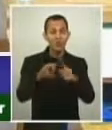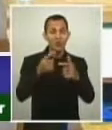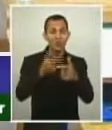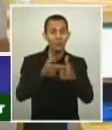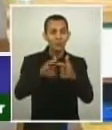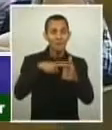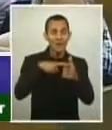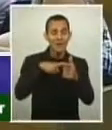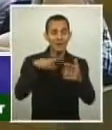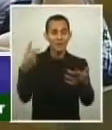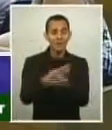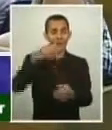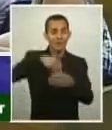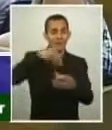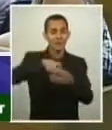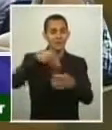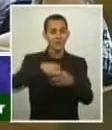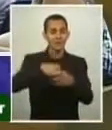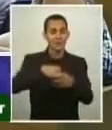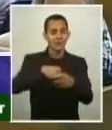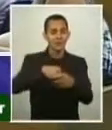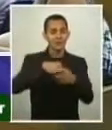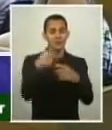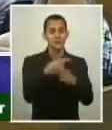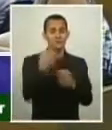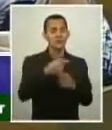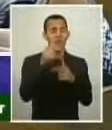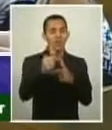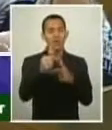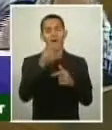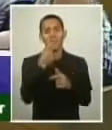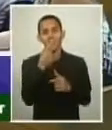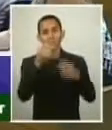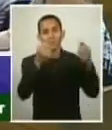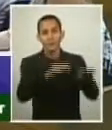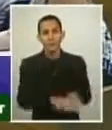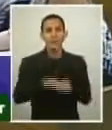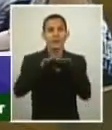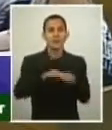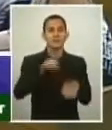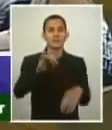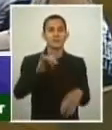problema operacional para aquilo que nós chamamos de democracia direta